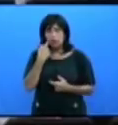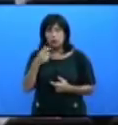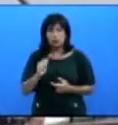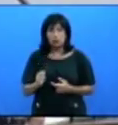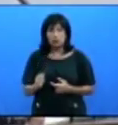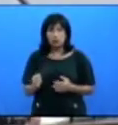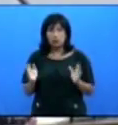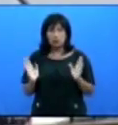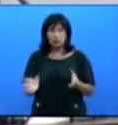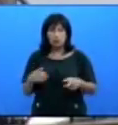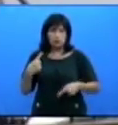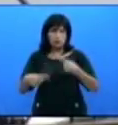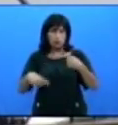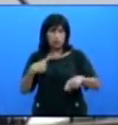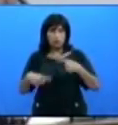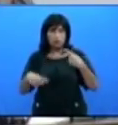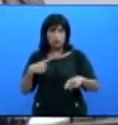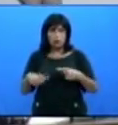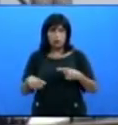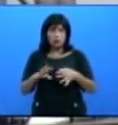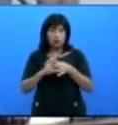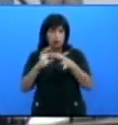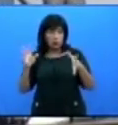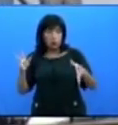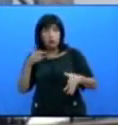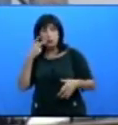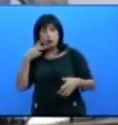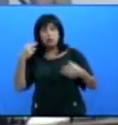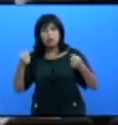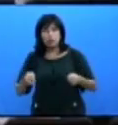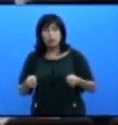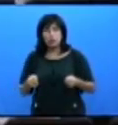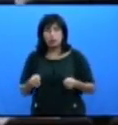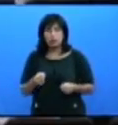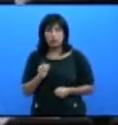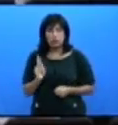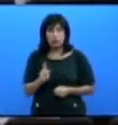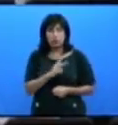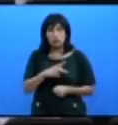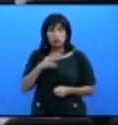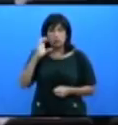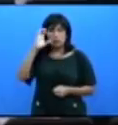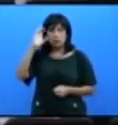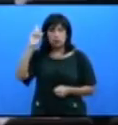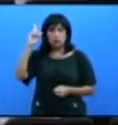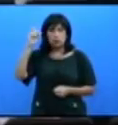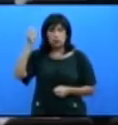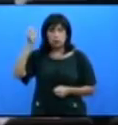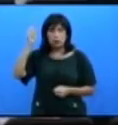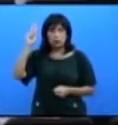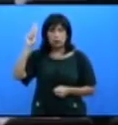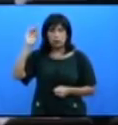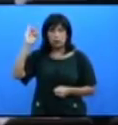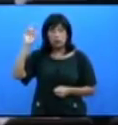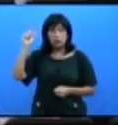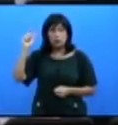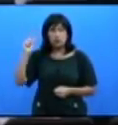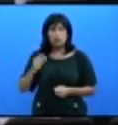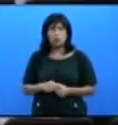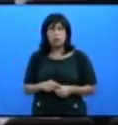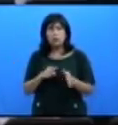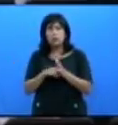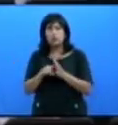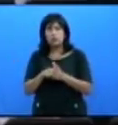em discussão. Com a palavra, o vereador professor Cláudio. Eu acho que deve ter fotografia aí,